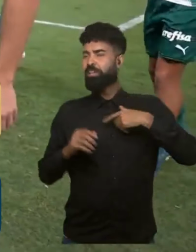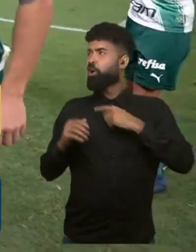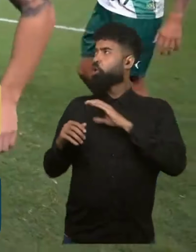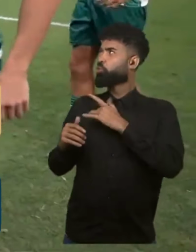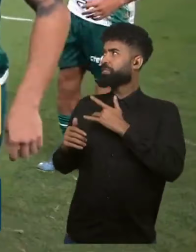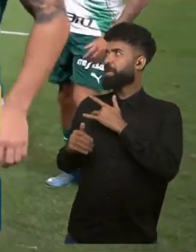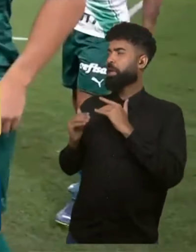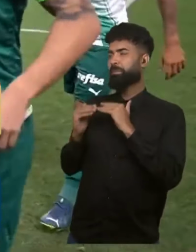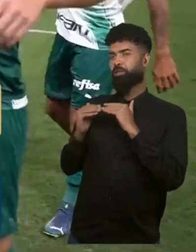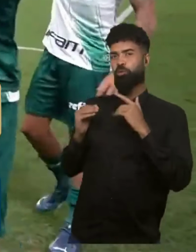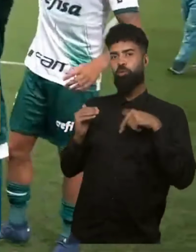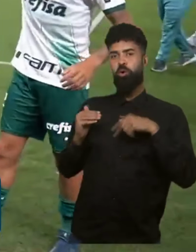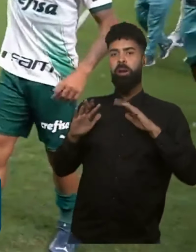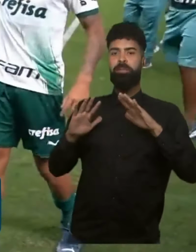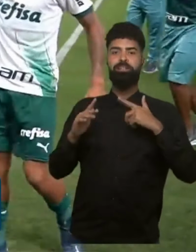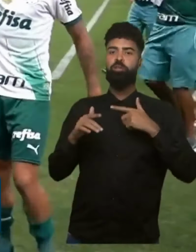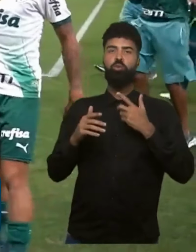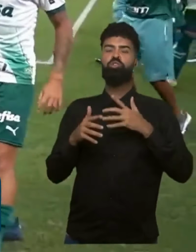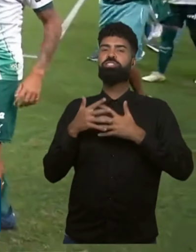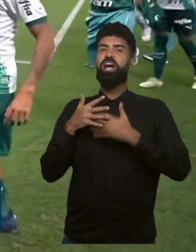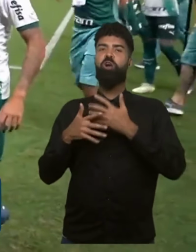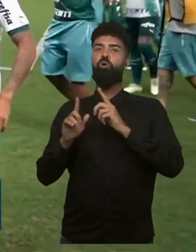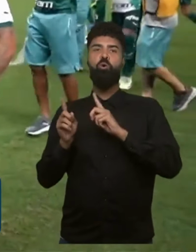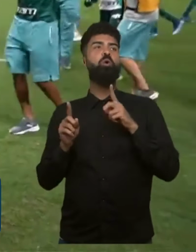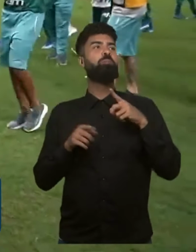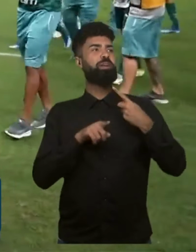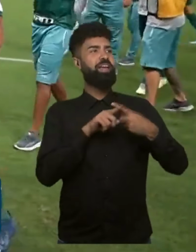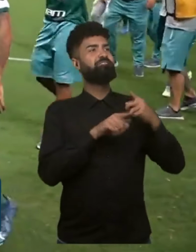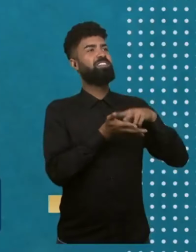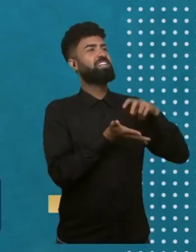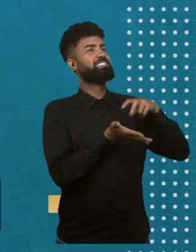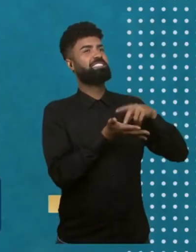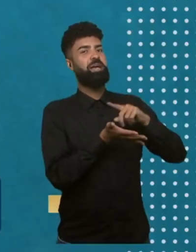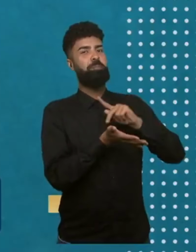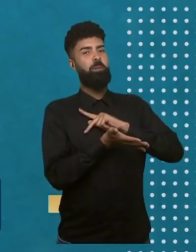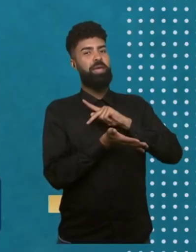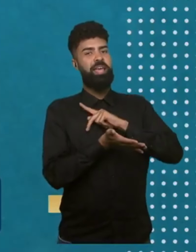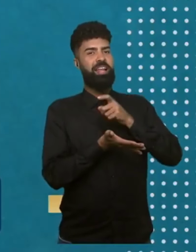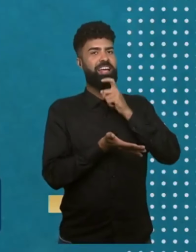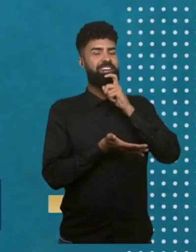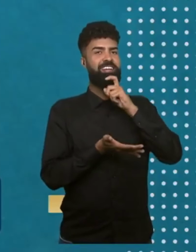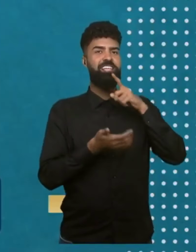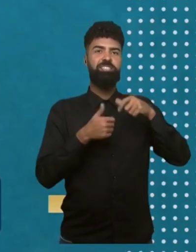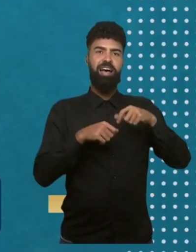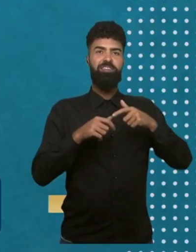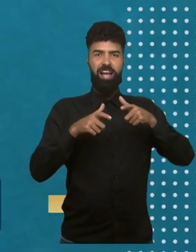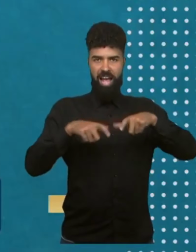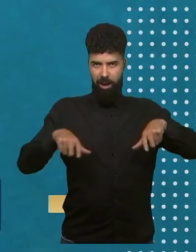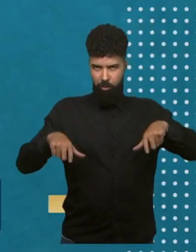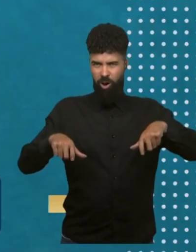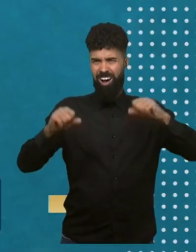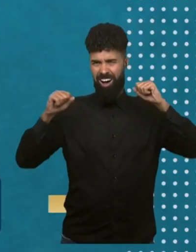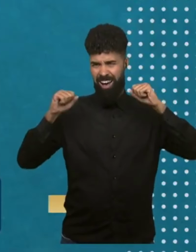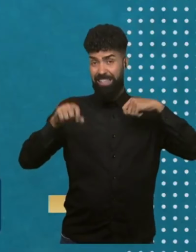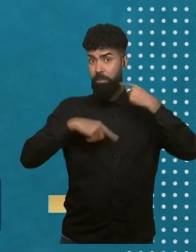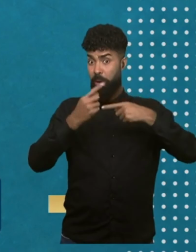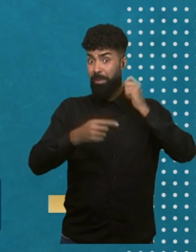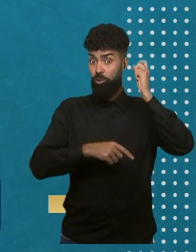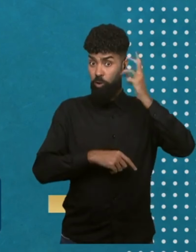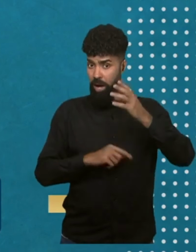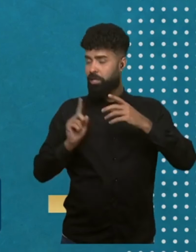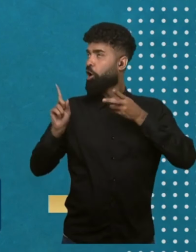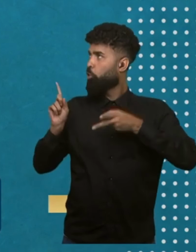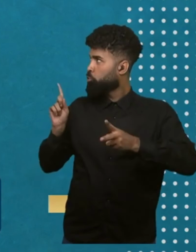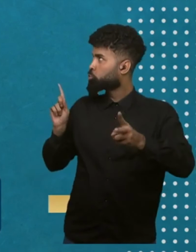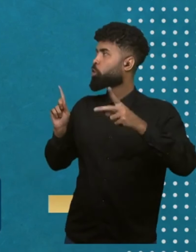festa alviverde, que começou ainda no gramado do Mineirão e continuou horas depois, já de madrugada, na